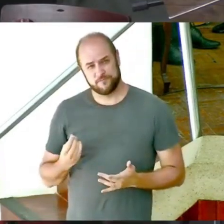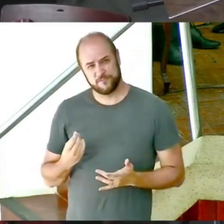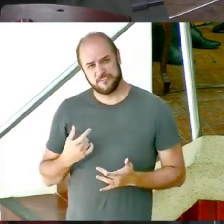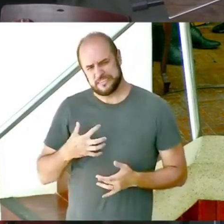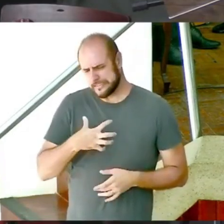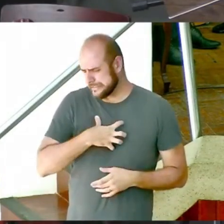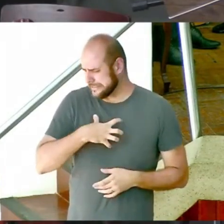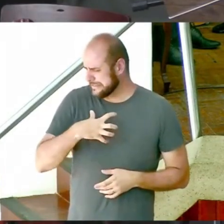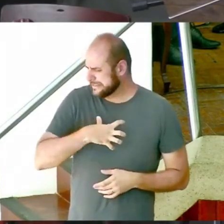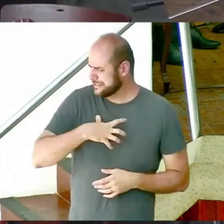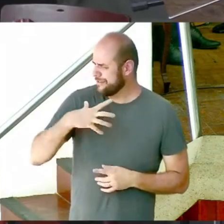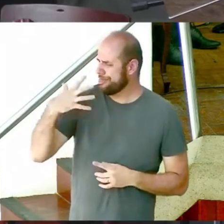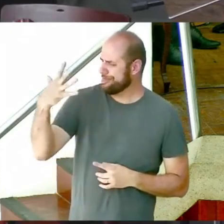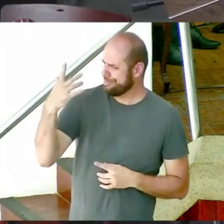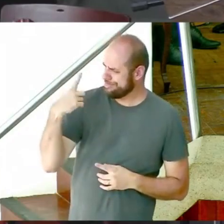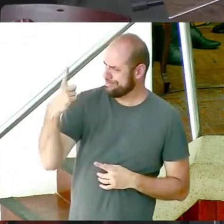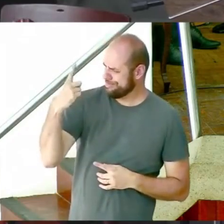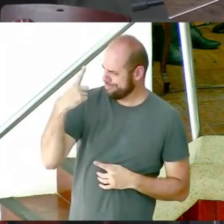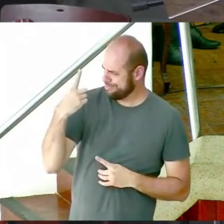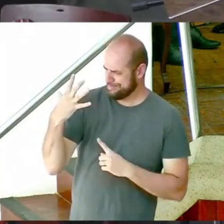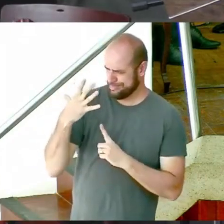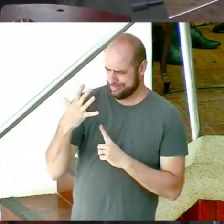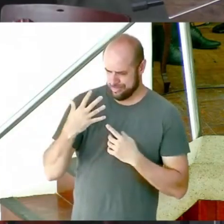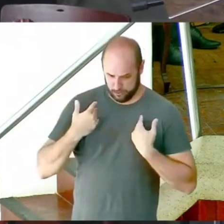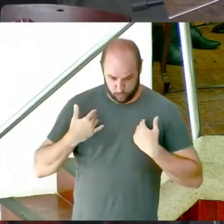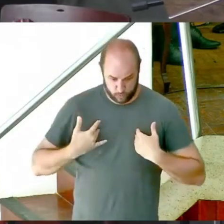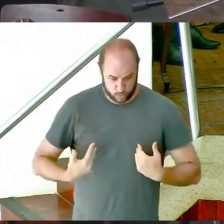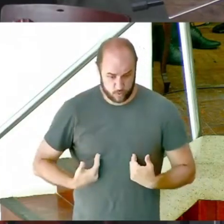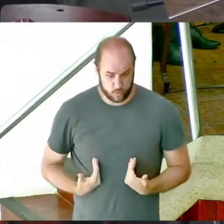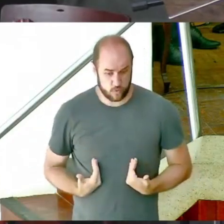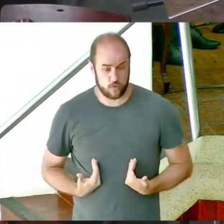não simplesmente era uma pressão física,